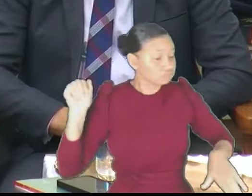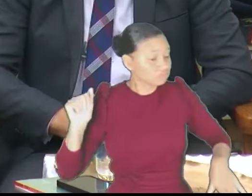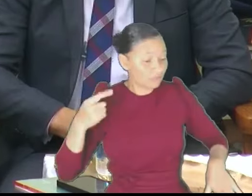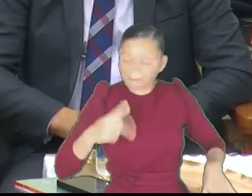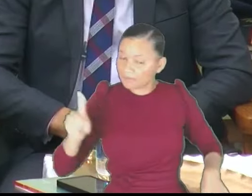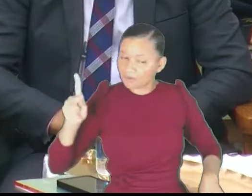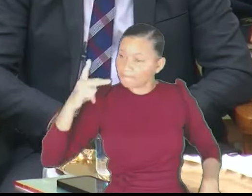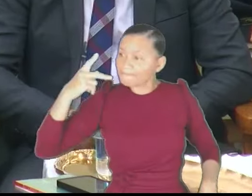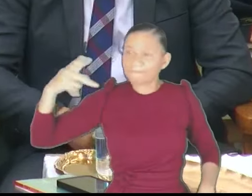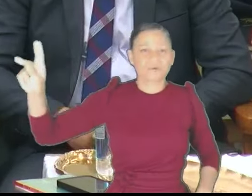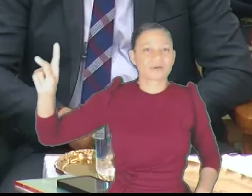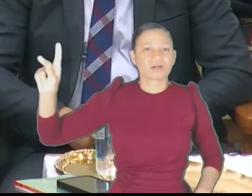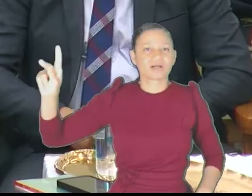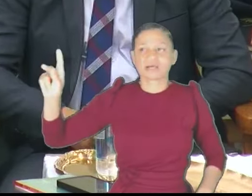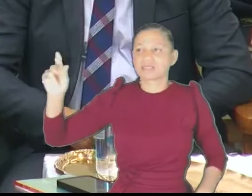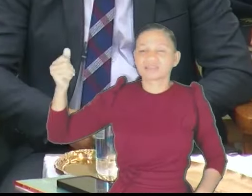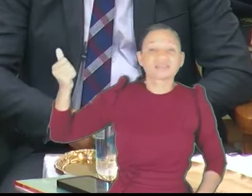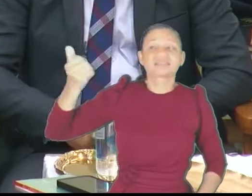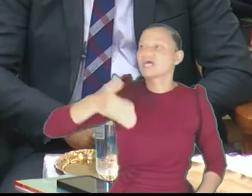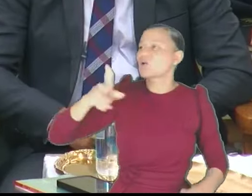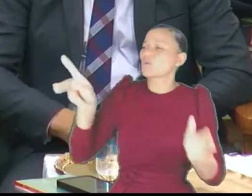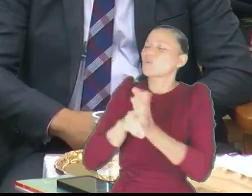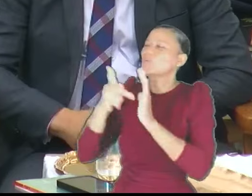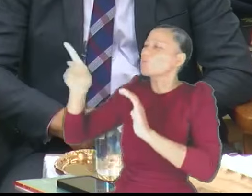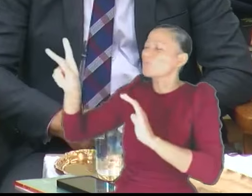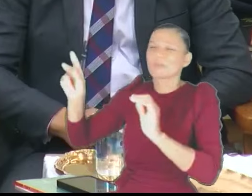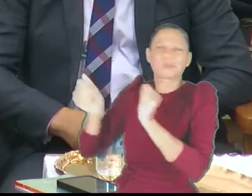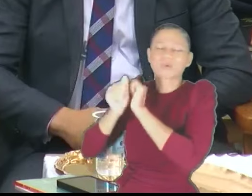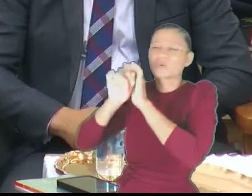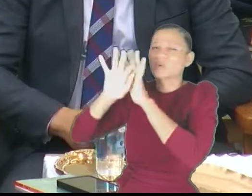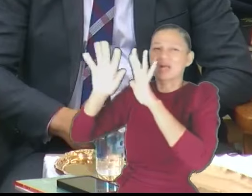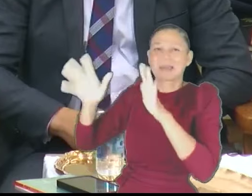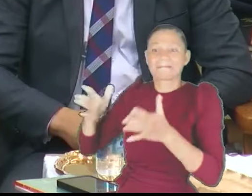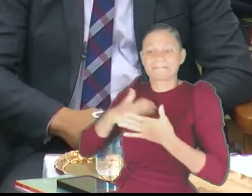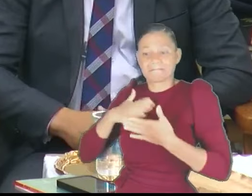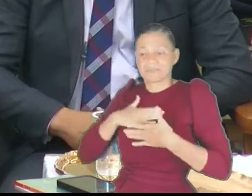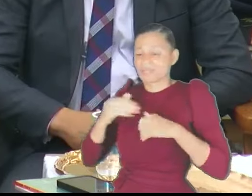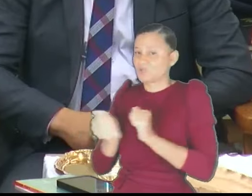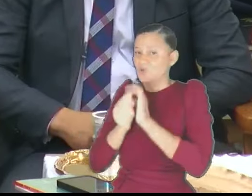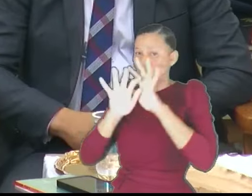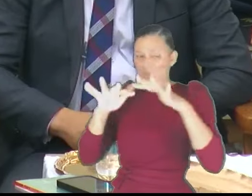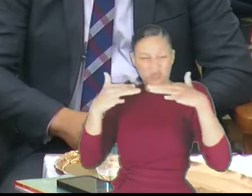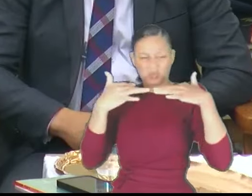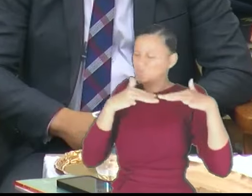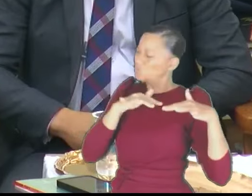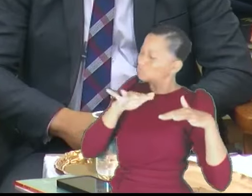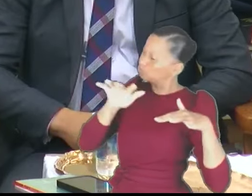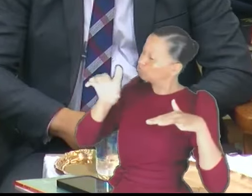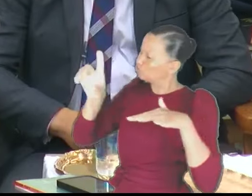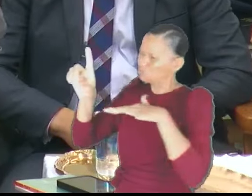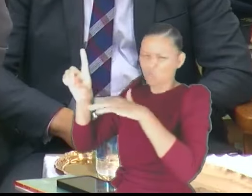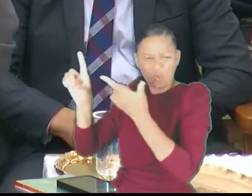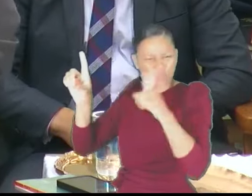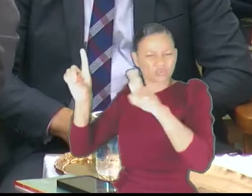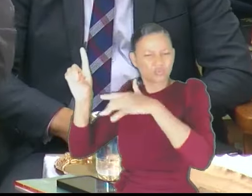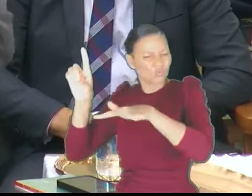dele, a graça ninguém, a glória é dele, a glória ninguém toca. Ele diz, a minha glória eu não dou a